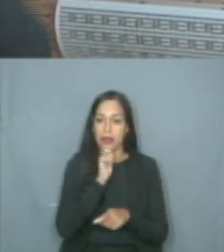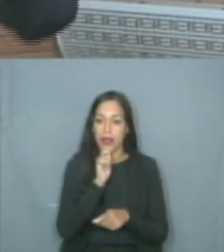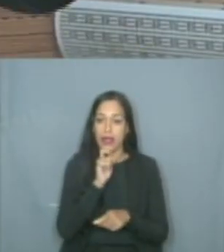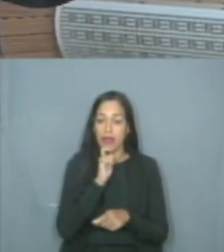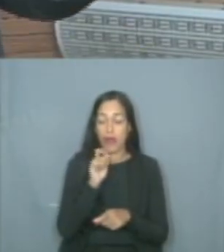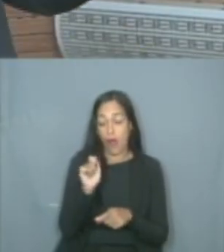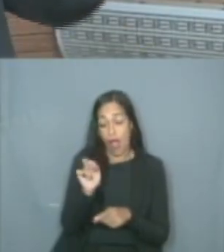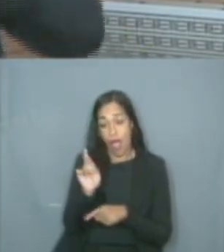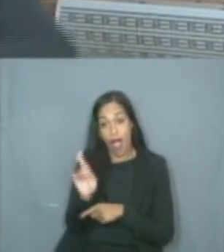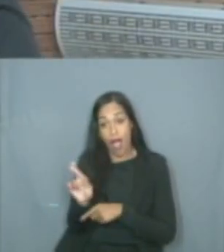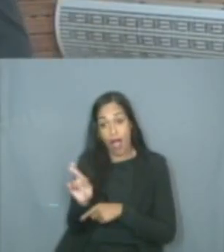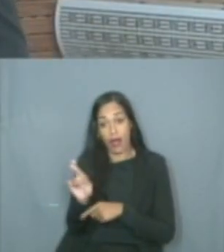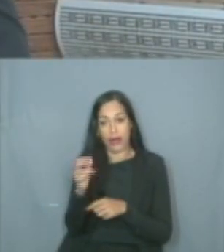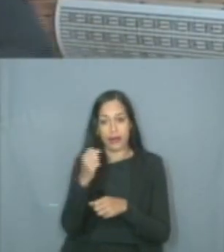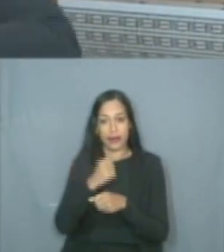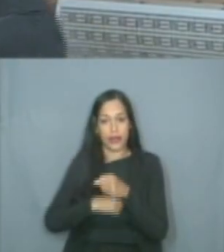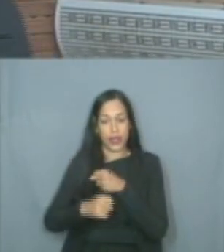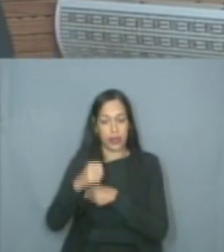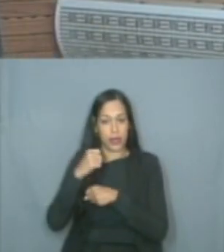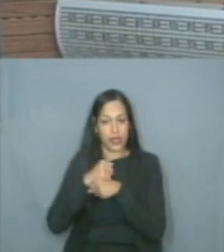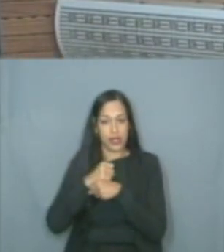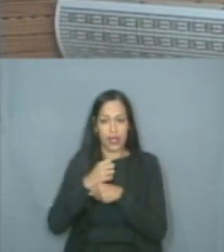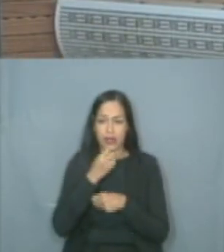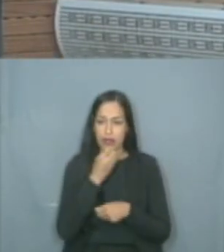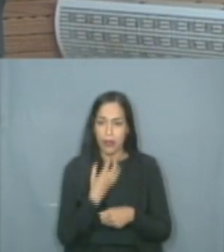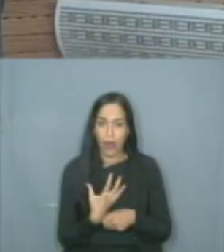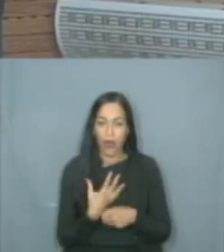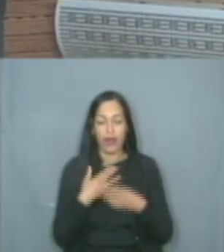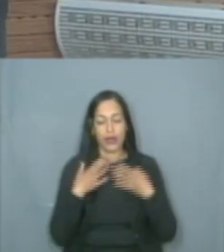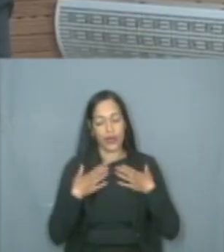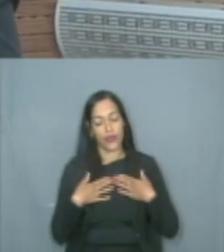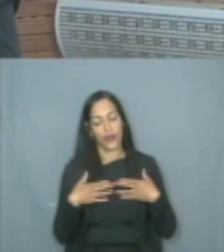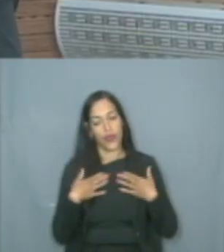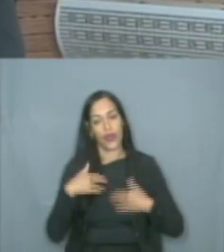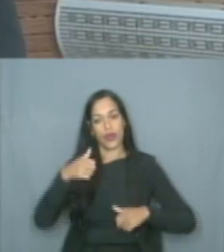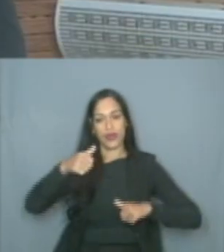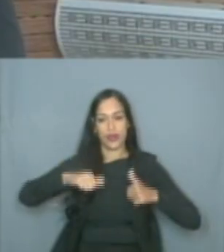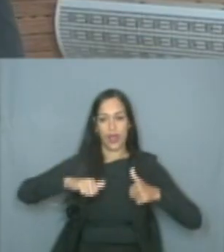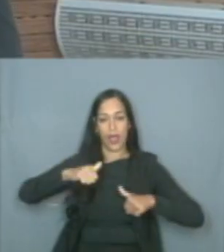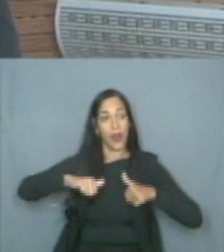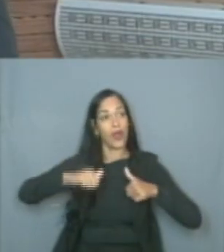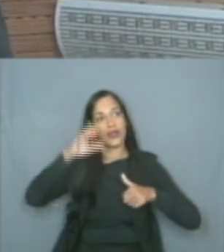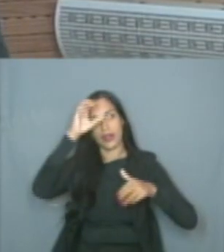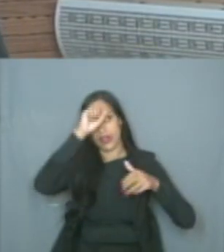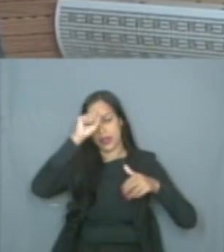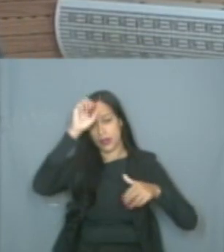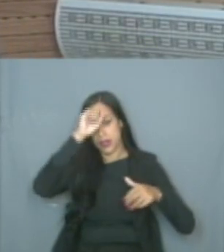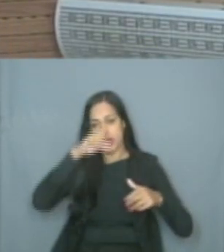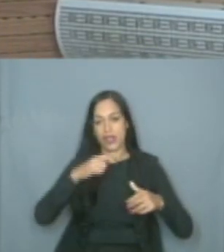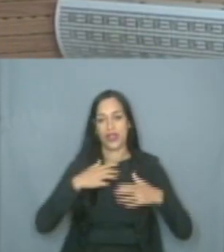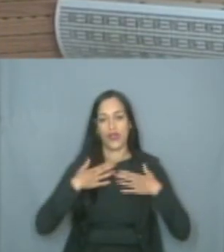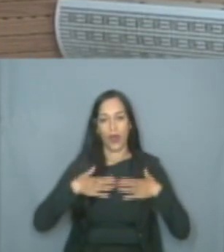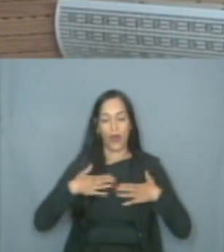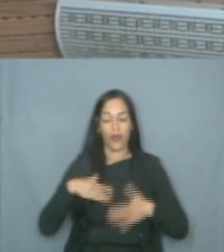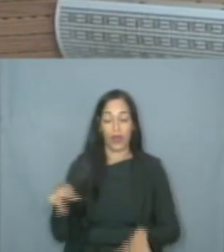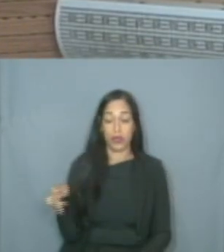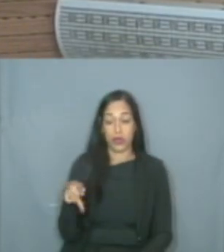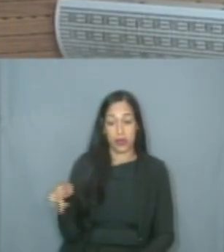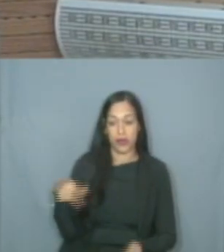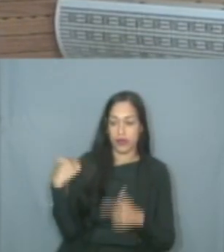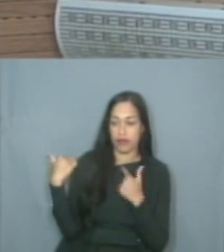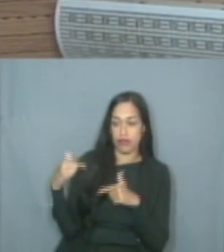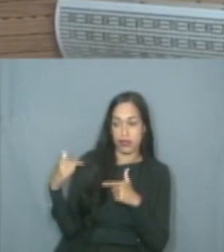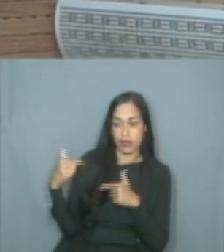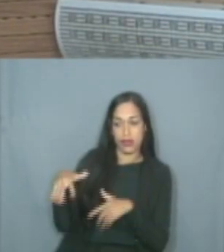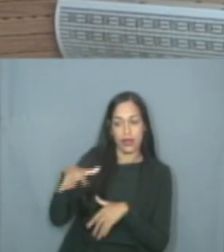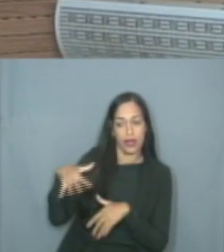no início do ano passado. Isso é muito bom, é conforto térmico, é qualidade de aprendizagem, é conforto para os professores trabalharem, mas